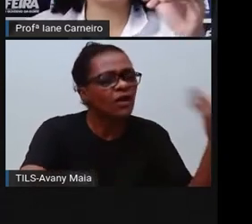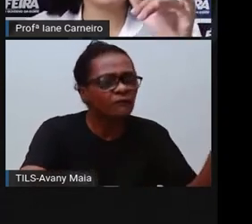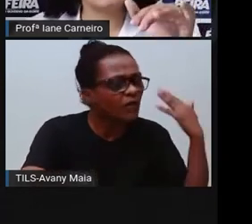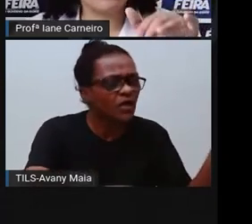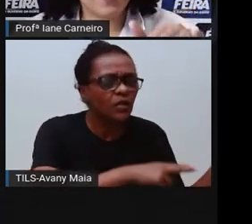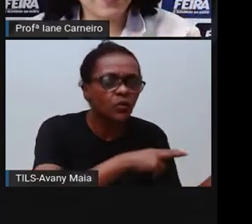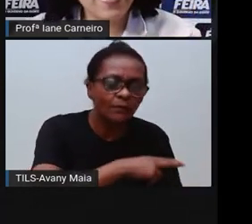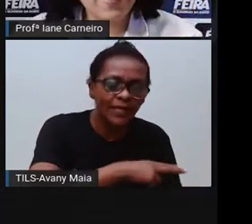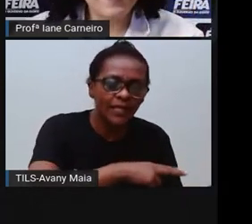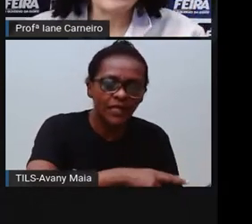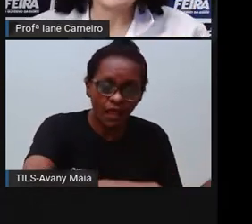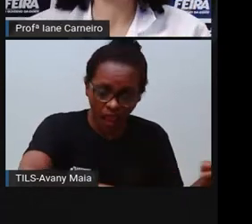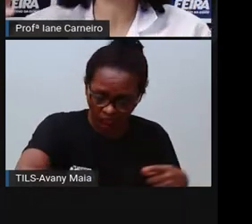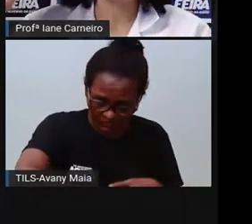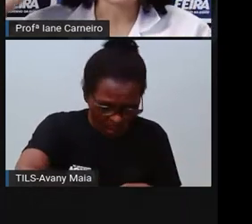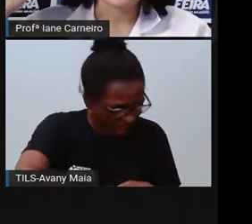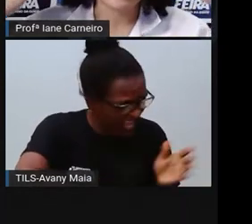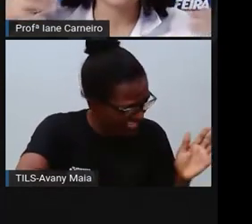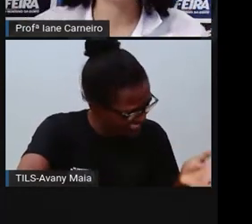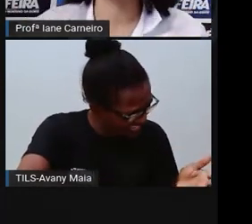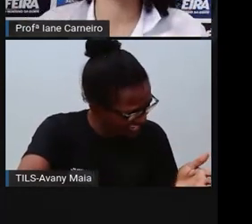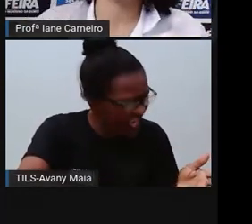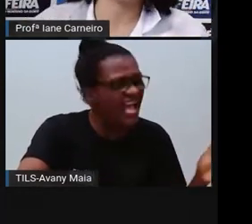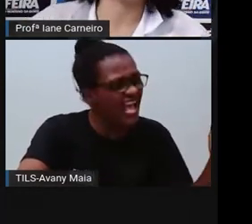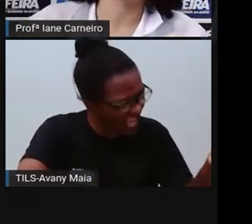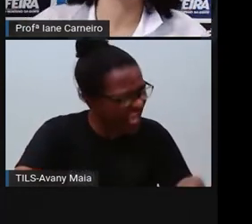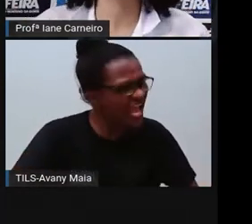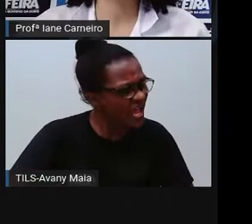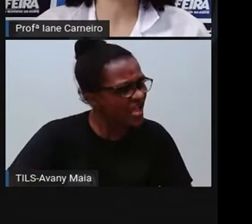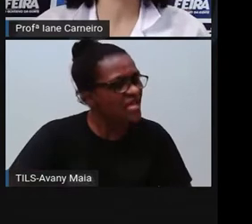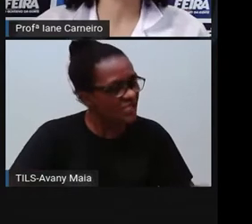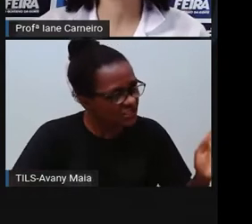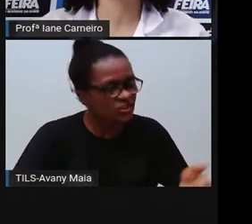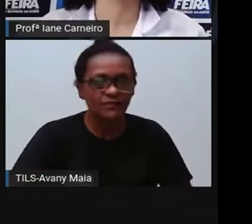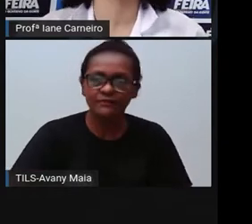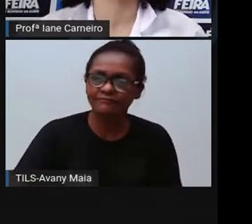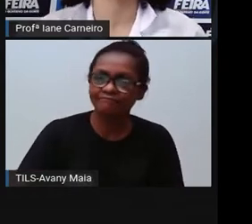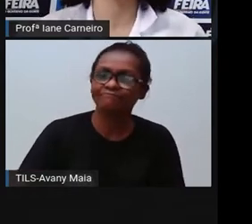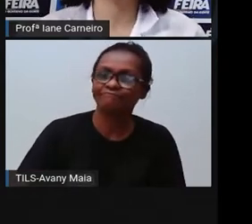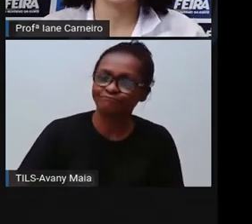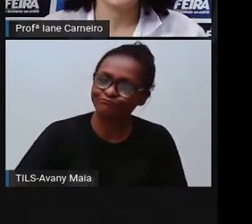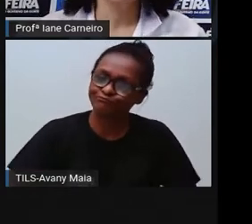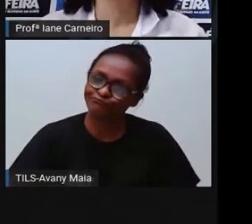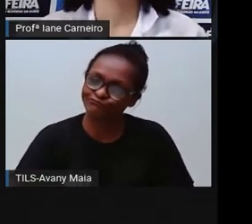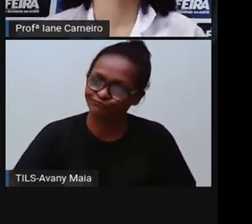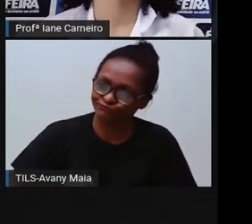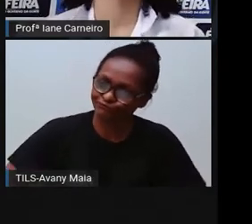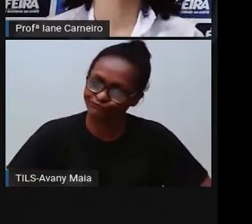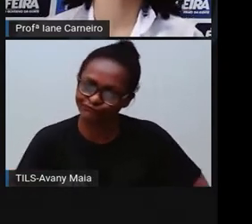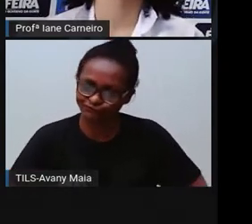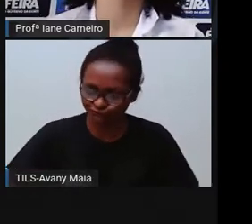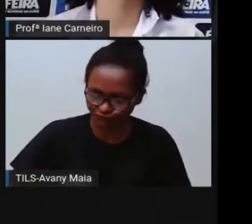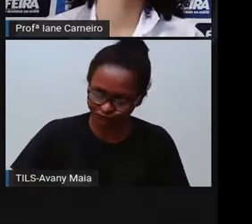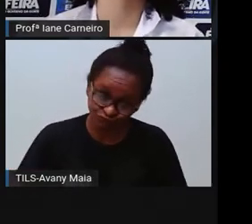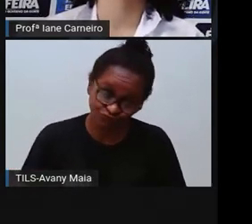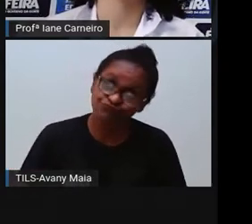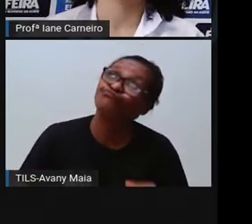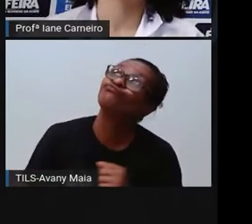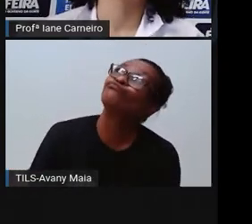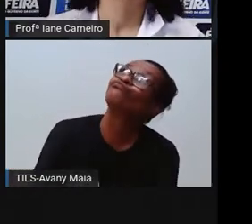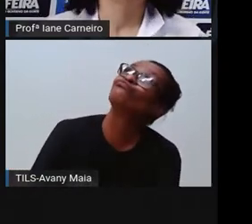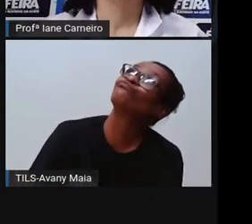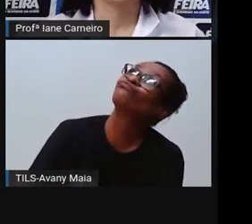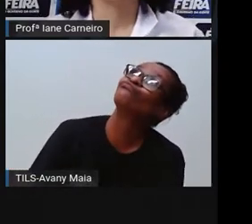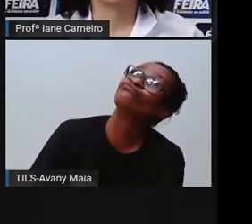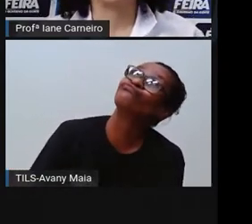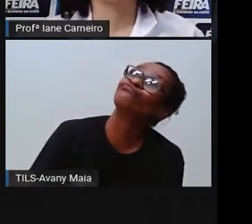gente tinha que ir para a cama e esperar o sono chegar. Mesmo se estivesse sem sono, a gente tinha que ir e ficava lá olhando para o